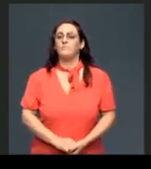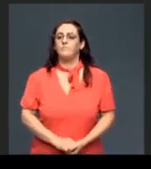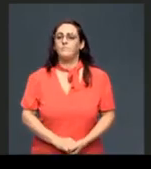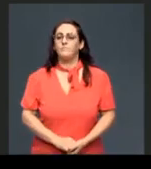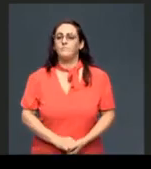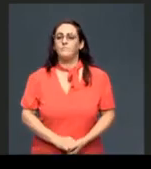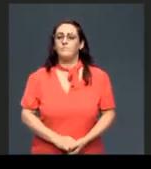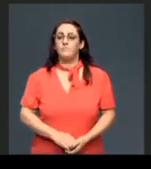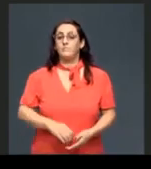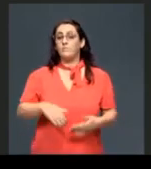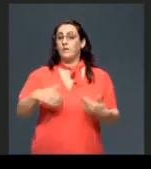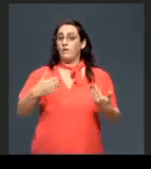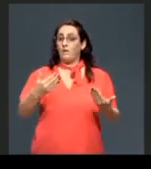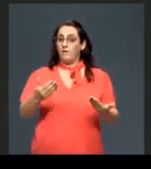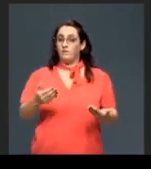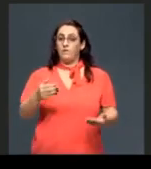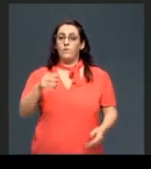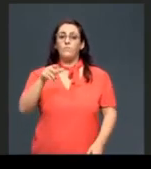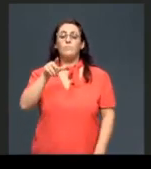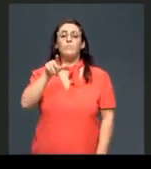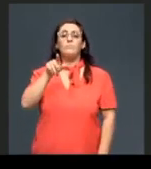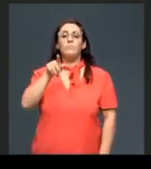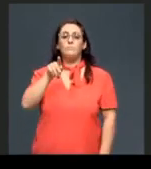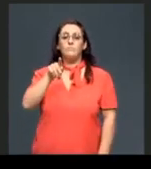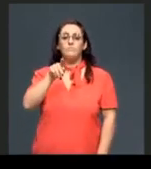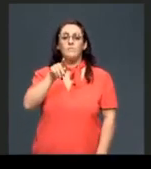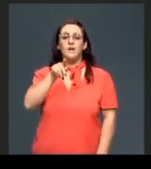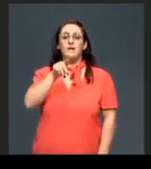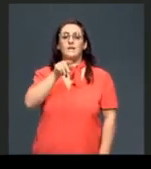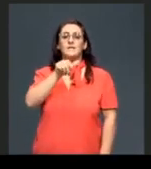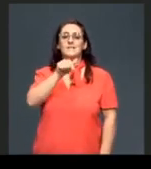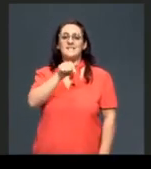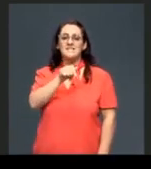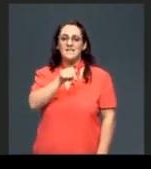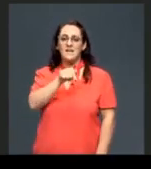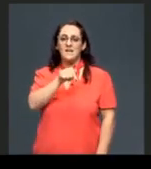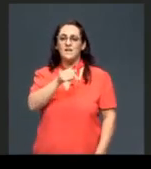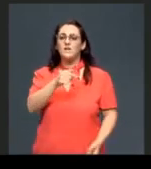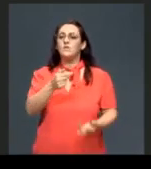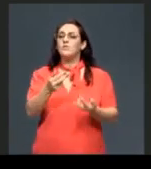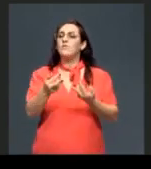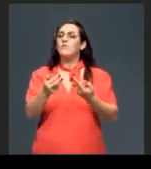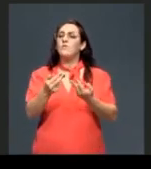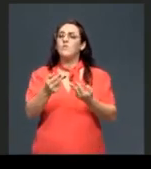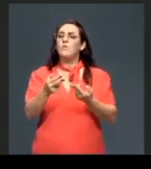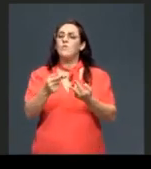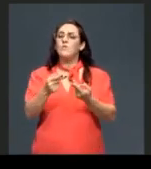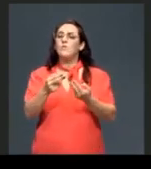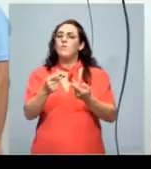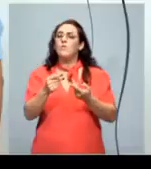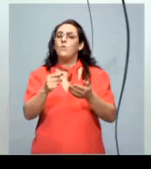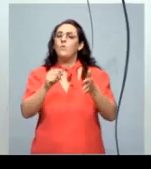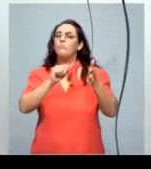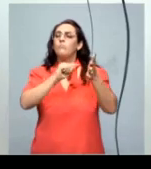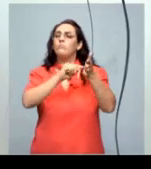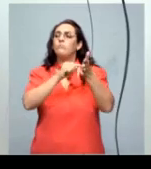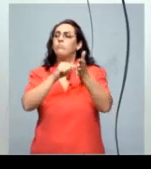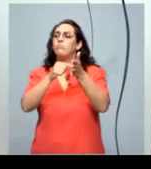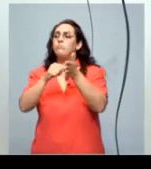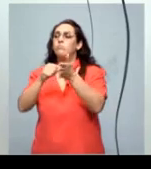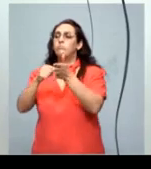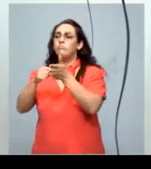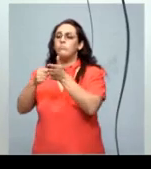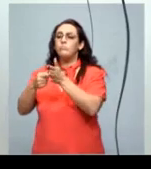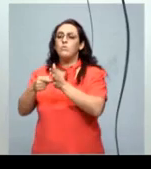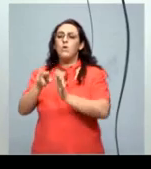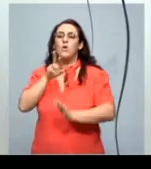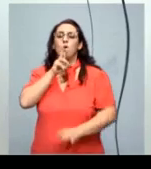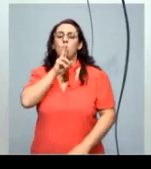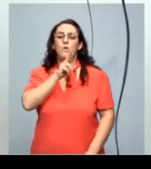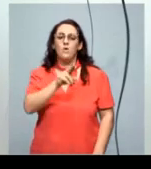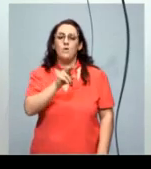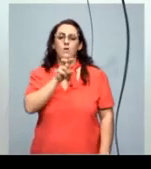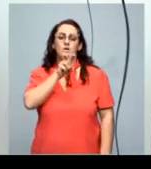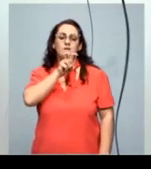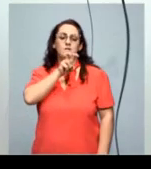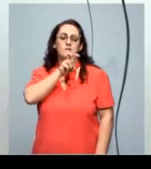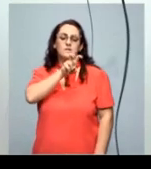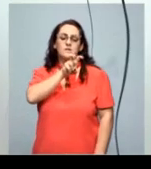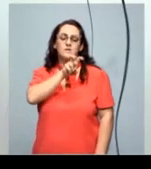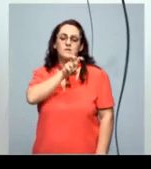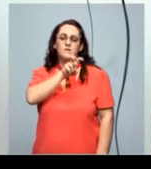de 7, então, uma permutação de 7 letras, nós vamos fazer essa conta e vai dar